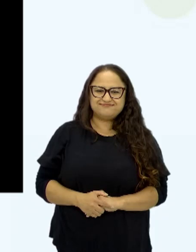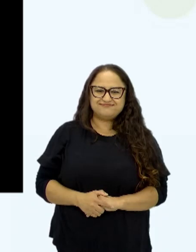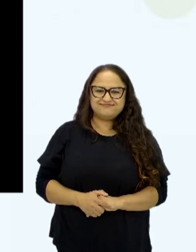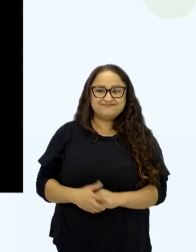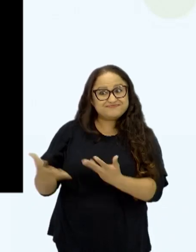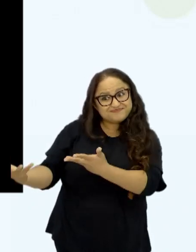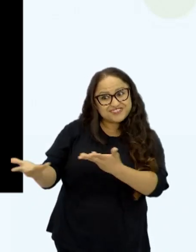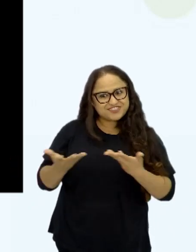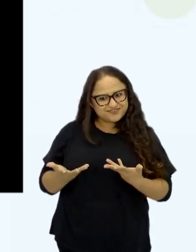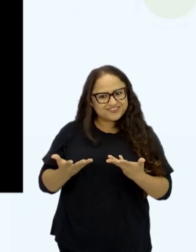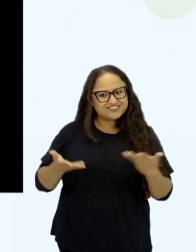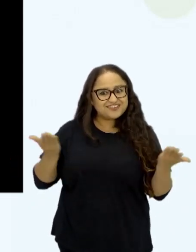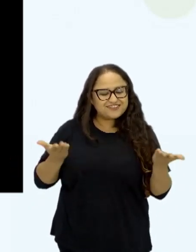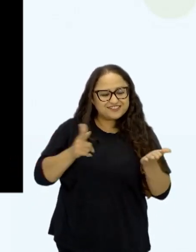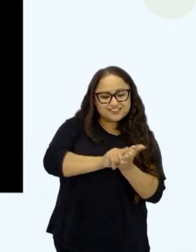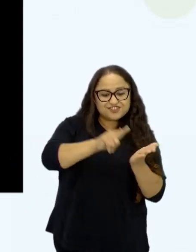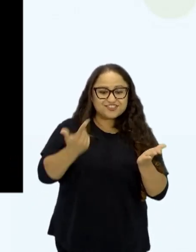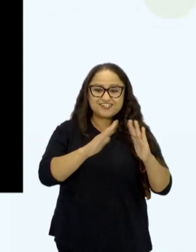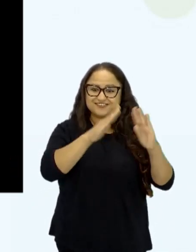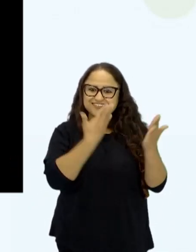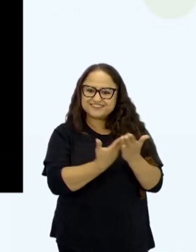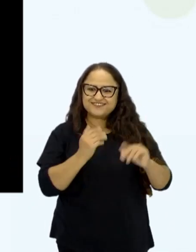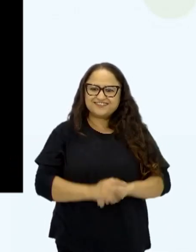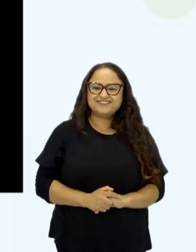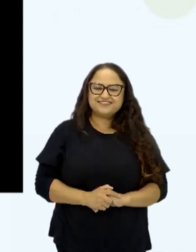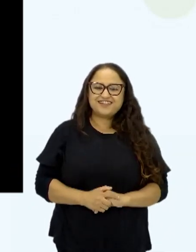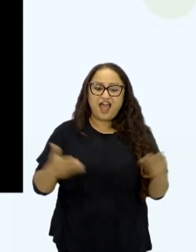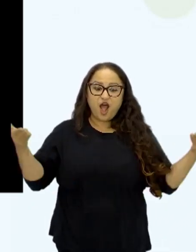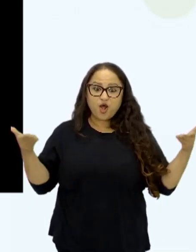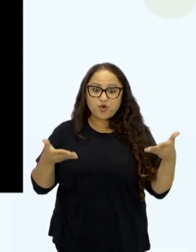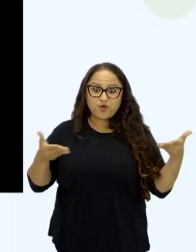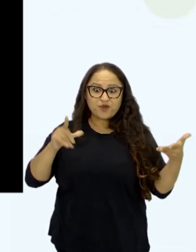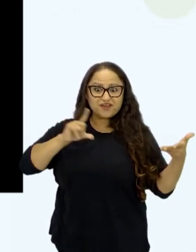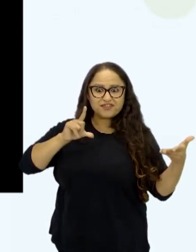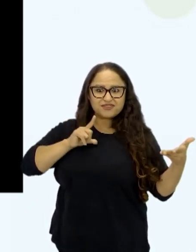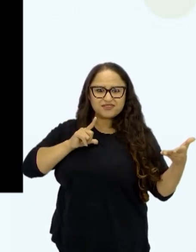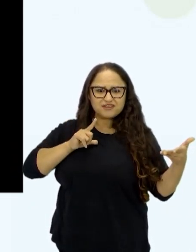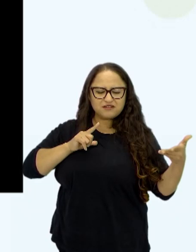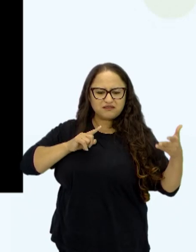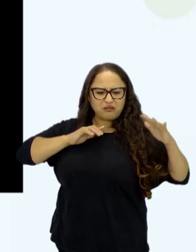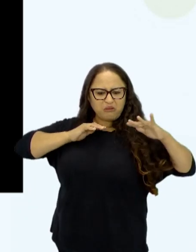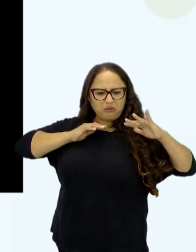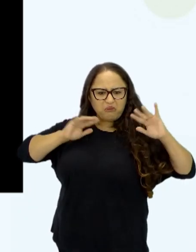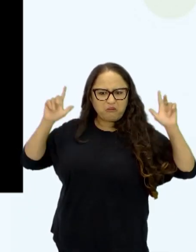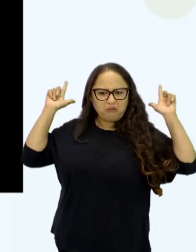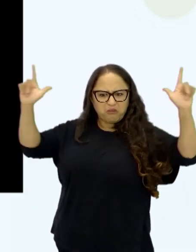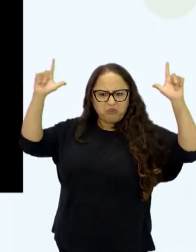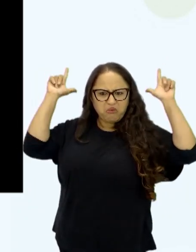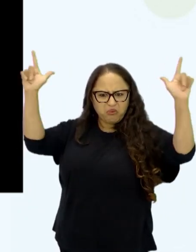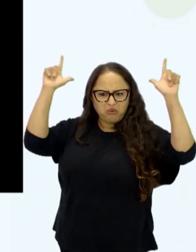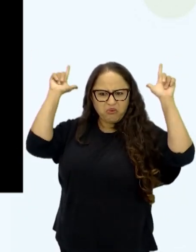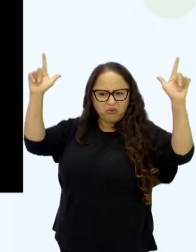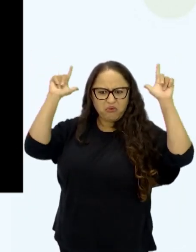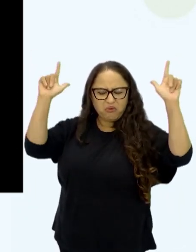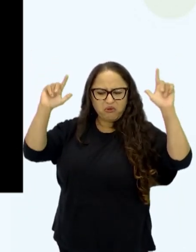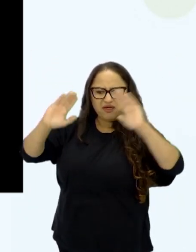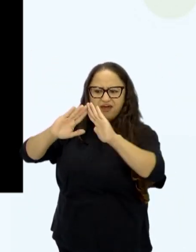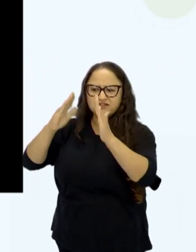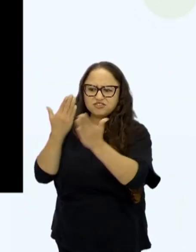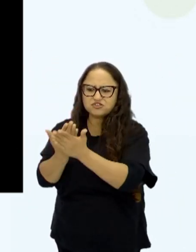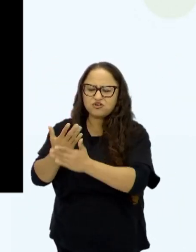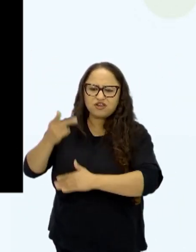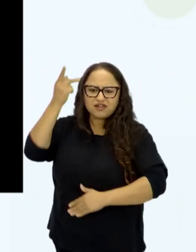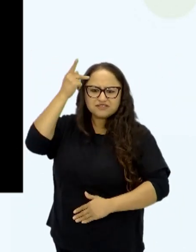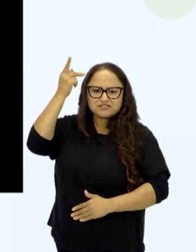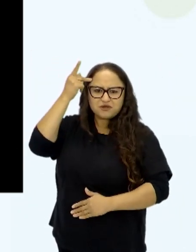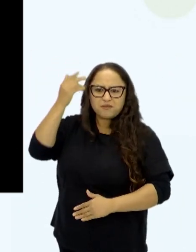Bem-vindos a mais uma edição do Jornal Escolar. Nesse episódio temos manifestações que cobrem as escolas do estado de São Paulo